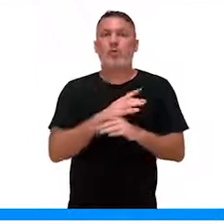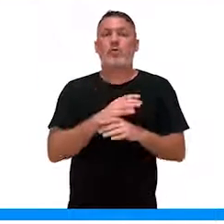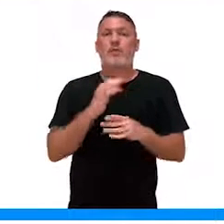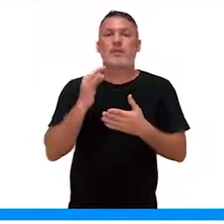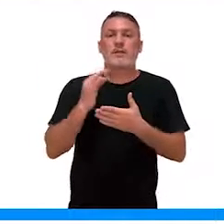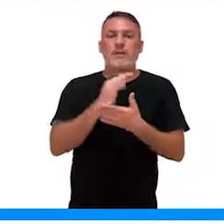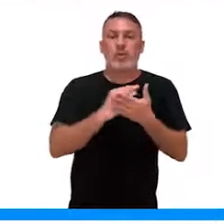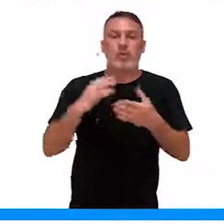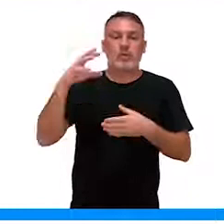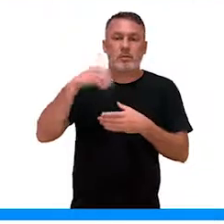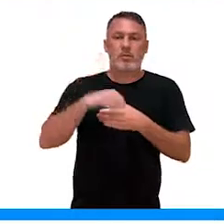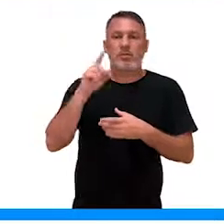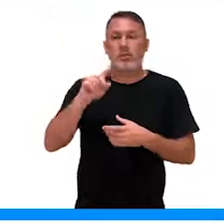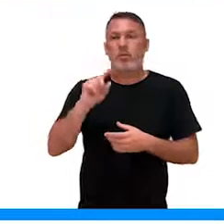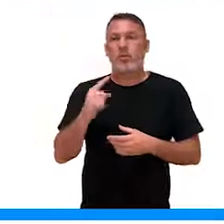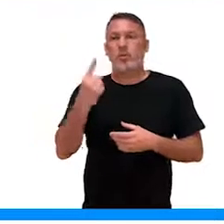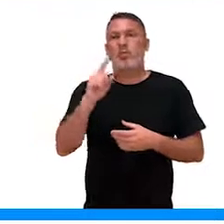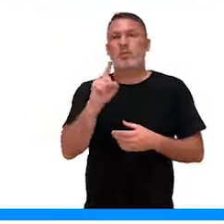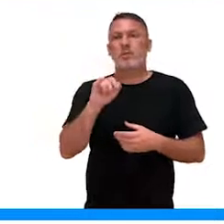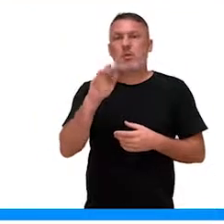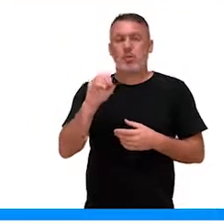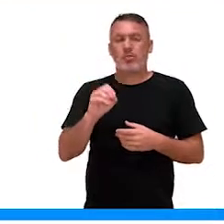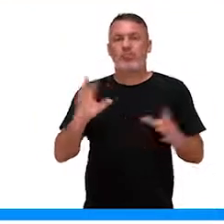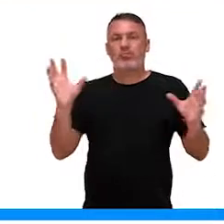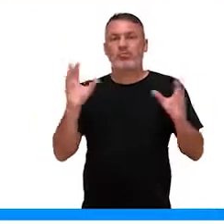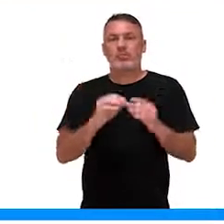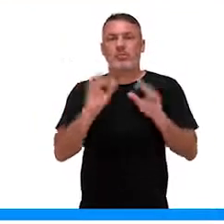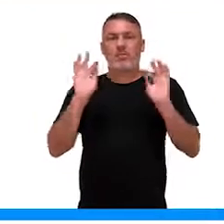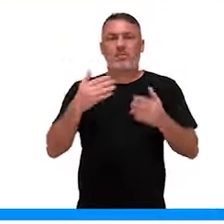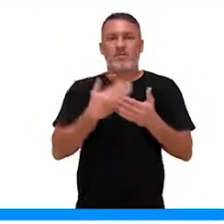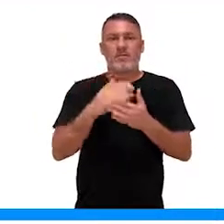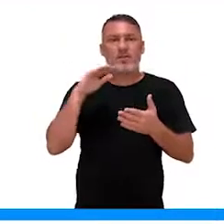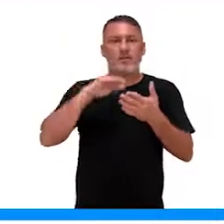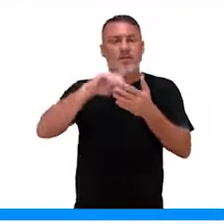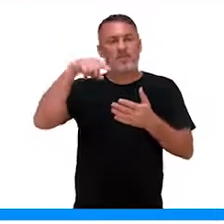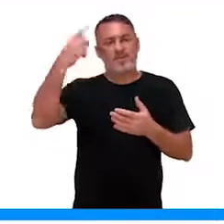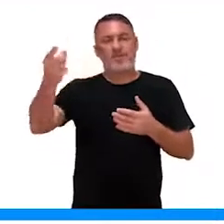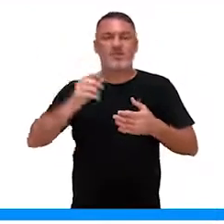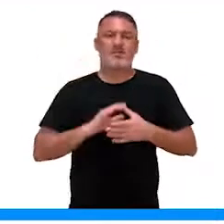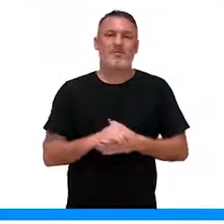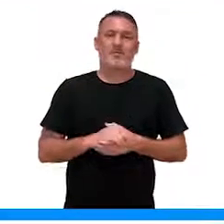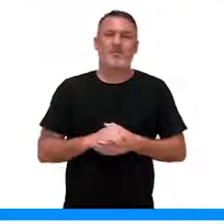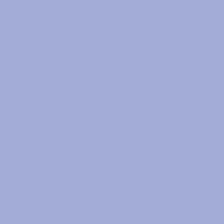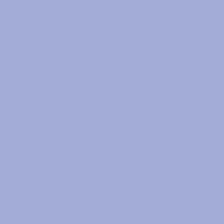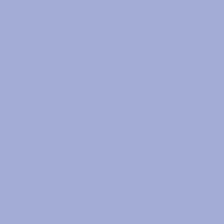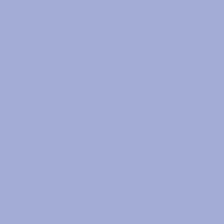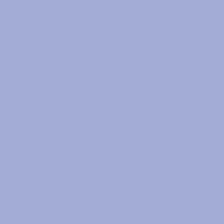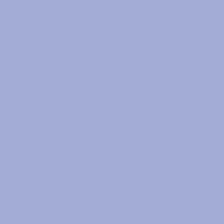provenientes de um único zigoto. Galera, por hoje é só. Tchau, tchau e até a próxima!